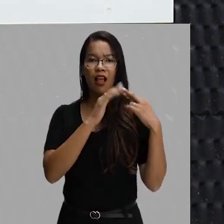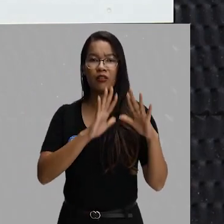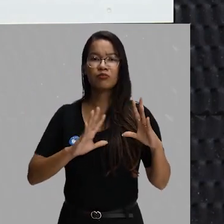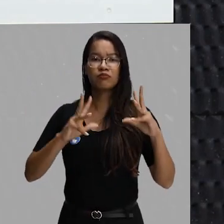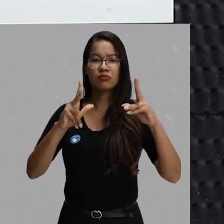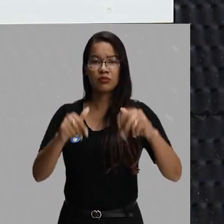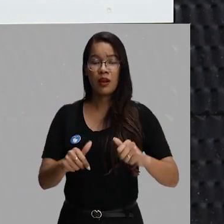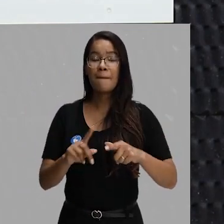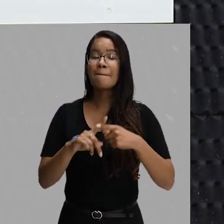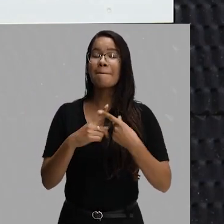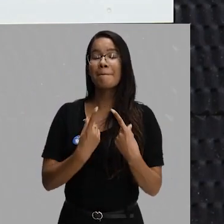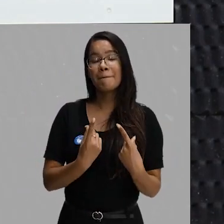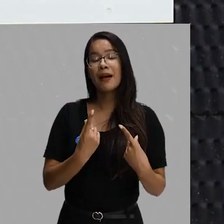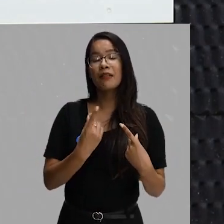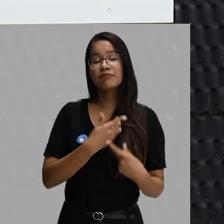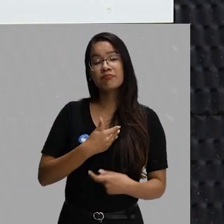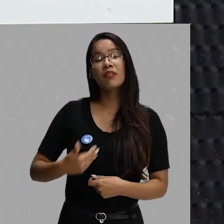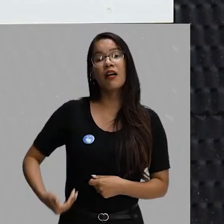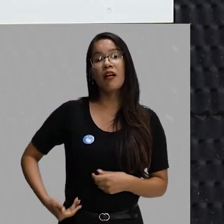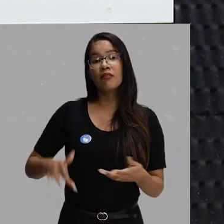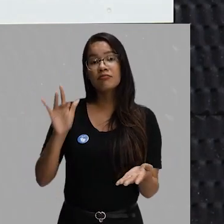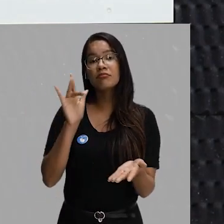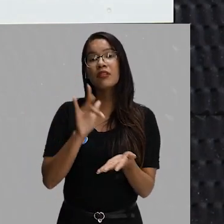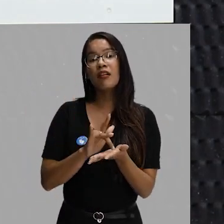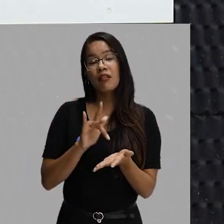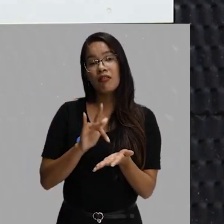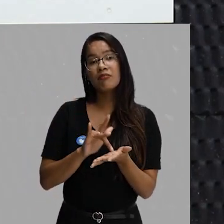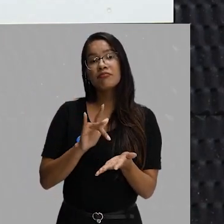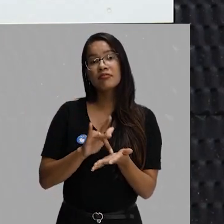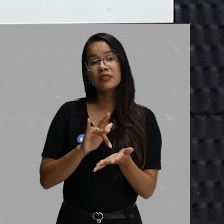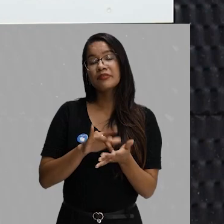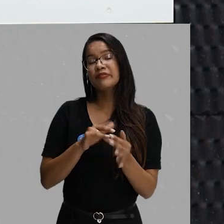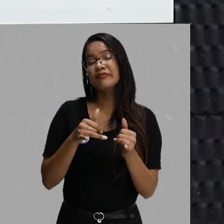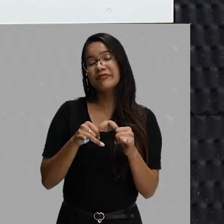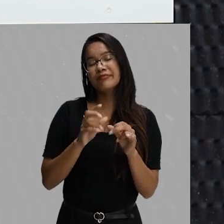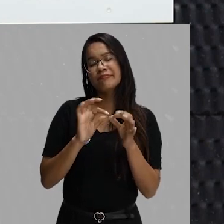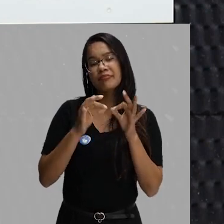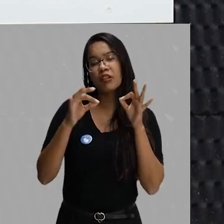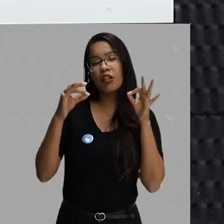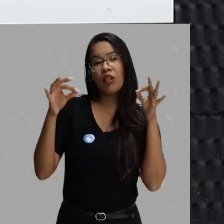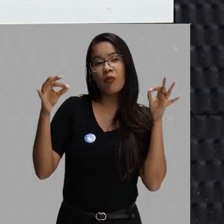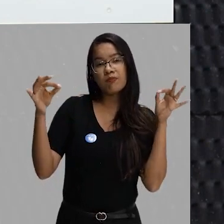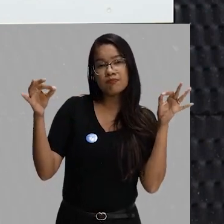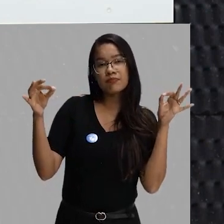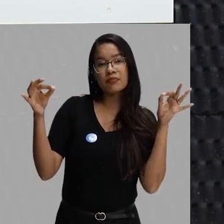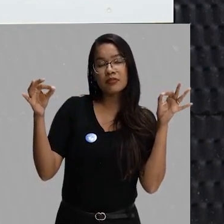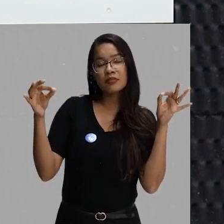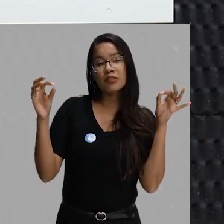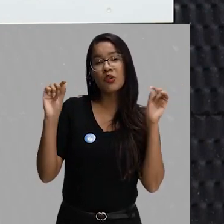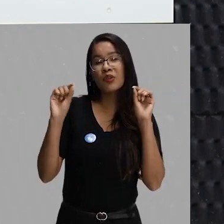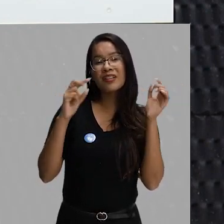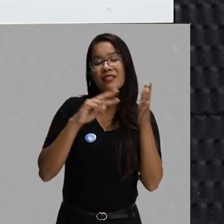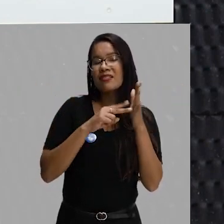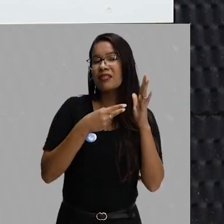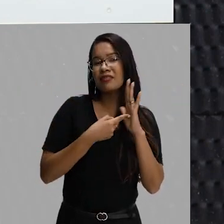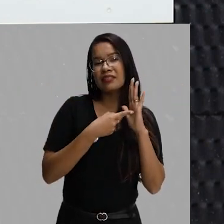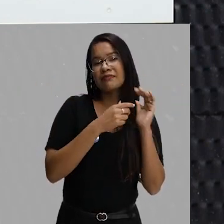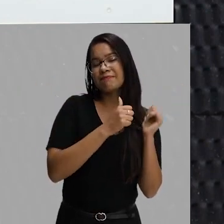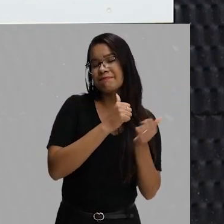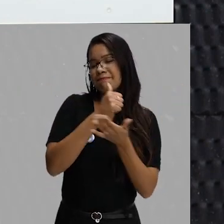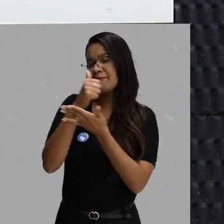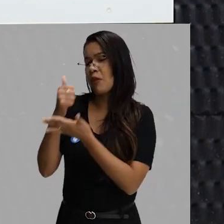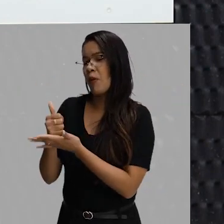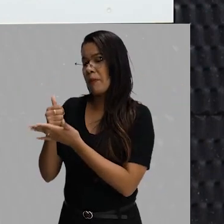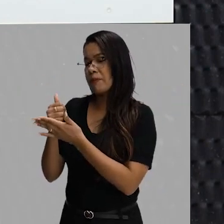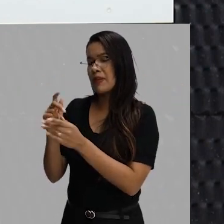uma república que, na verdade, ela fica muito distante no atendimento, principalmente para o